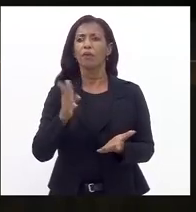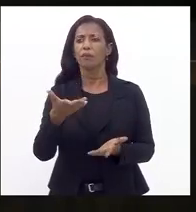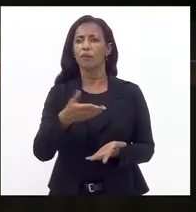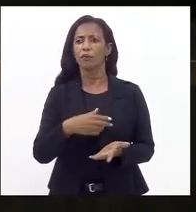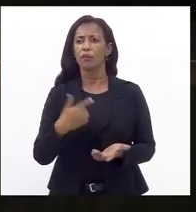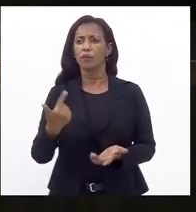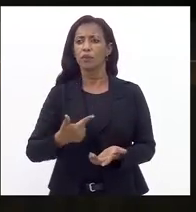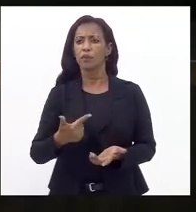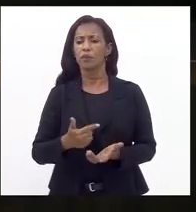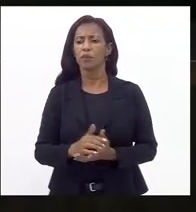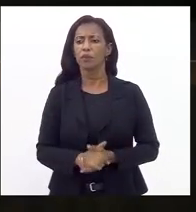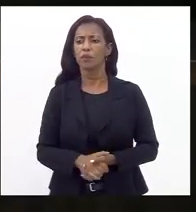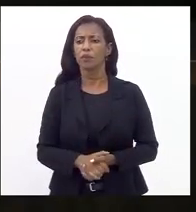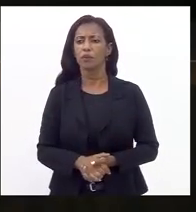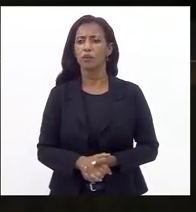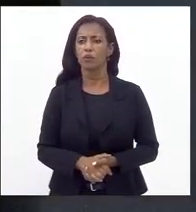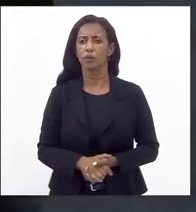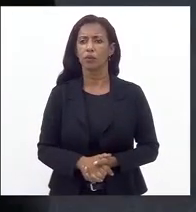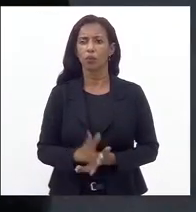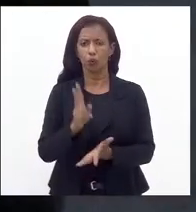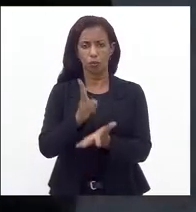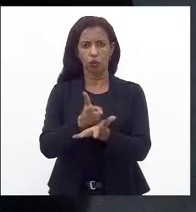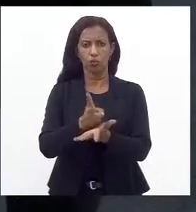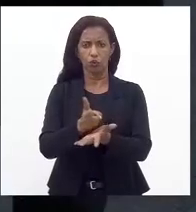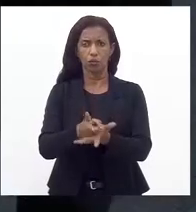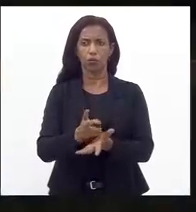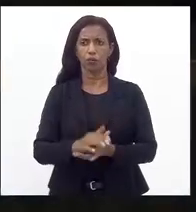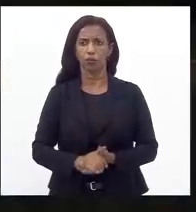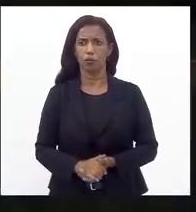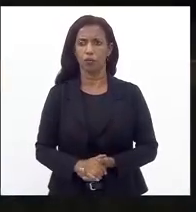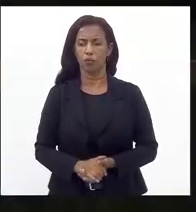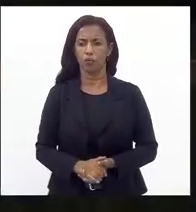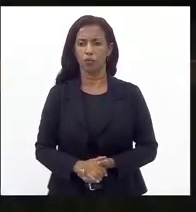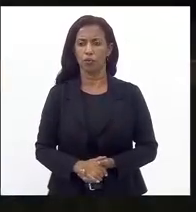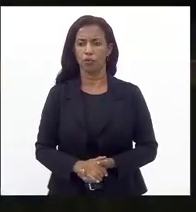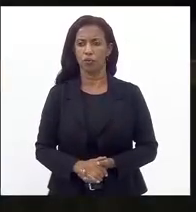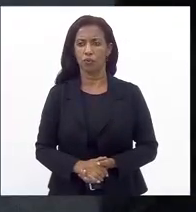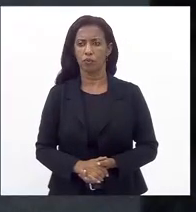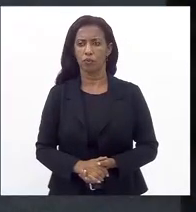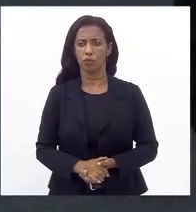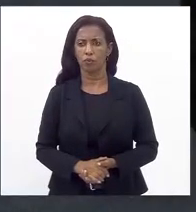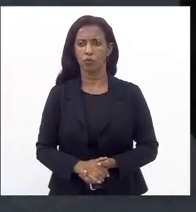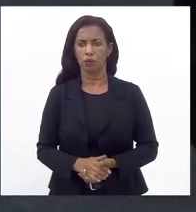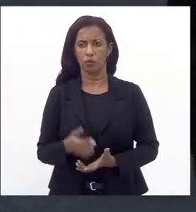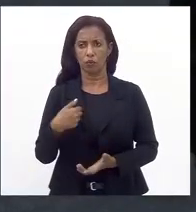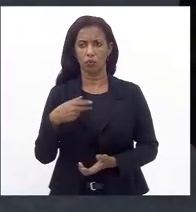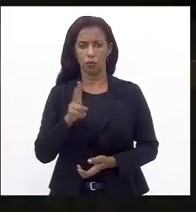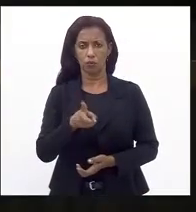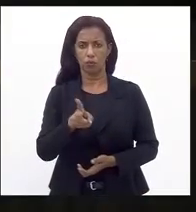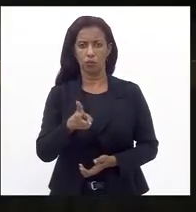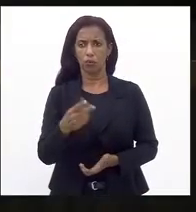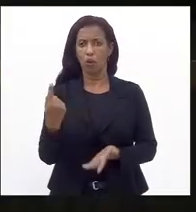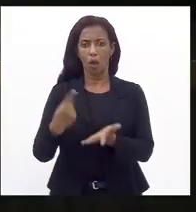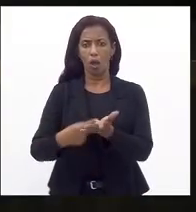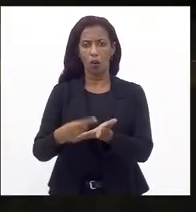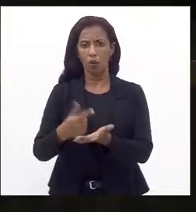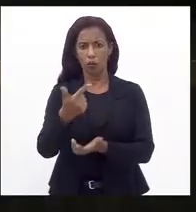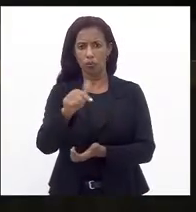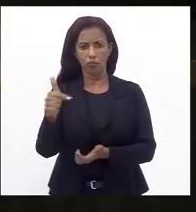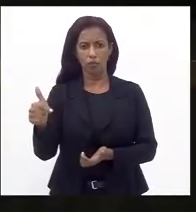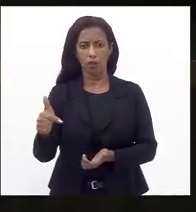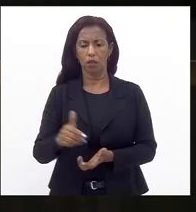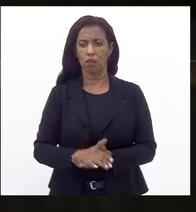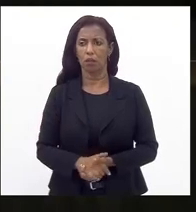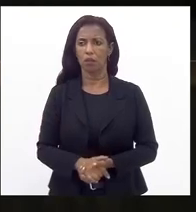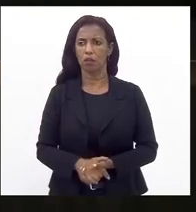Renata ponta de estoque mantenha seu presidente não há outro destaque é o outro está com mantém não tem acordo no alto